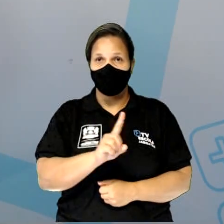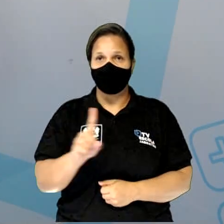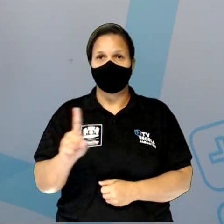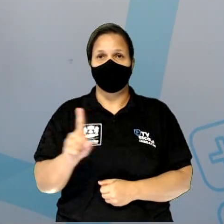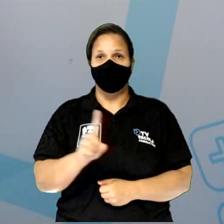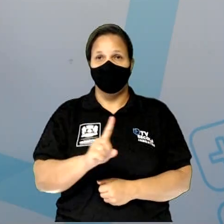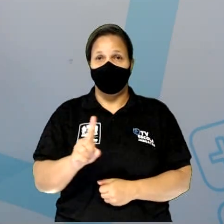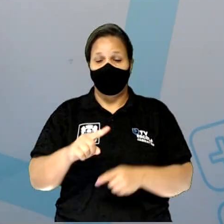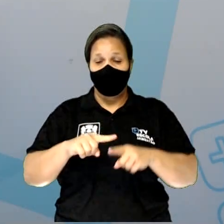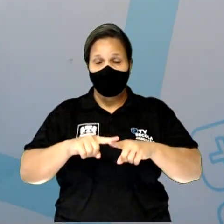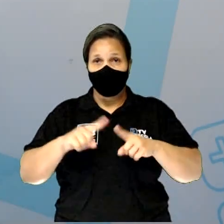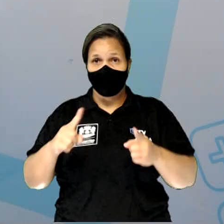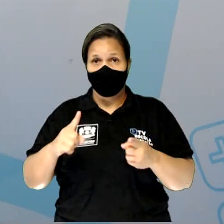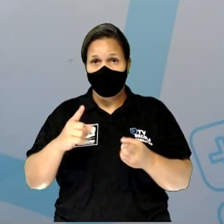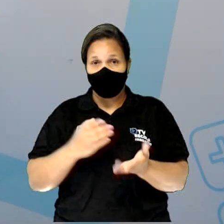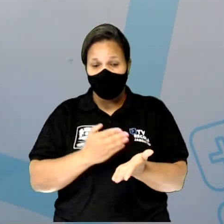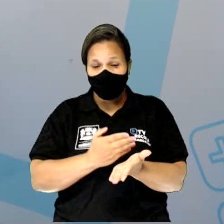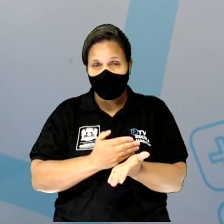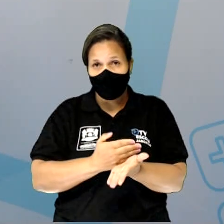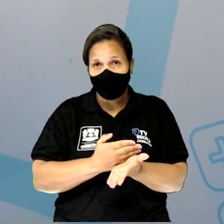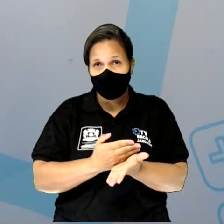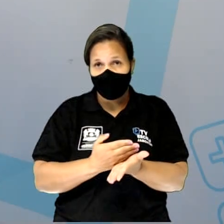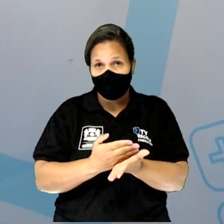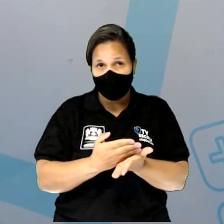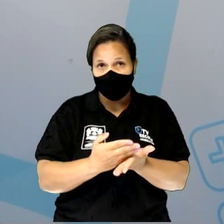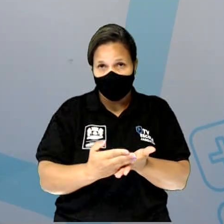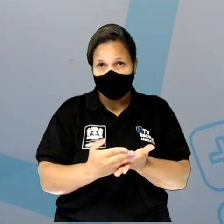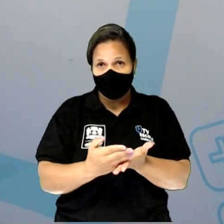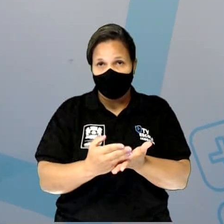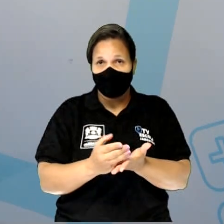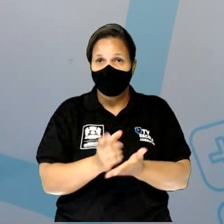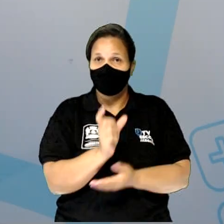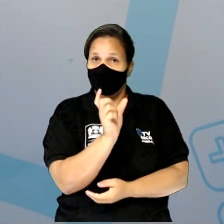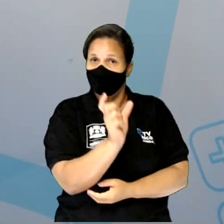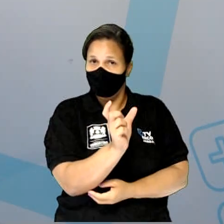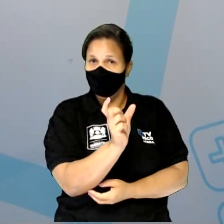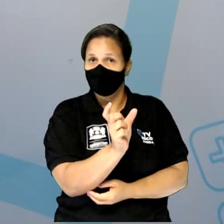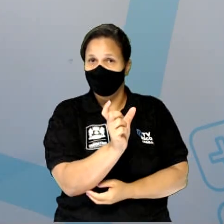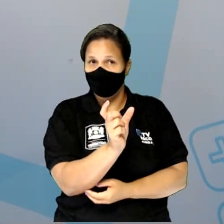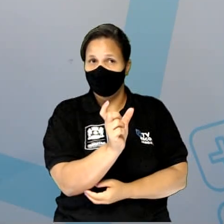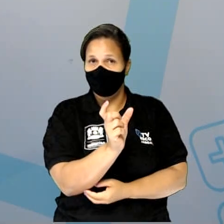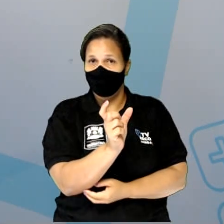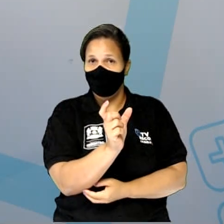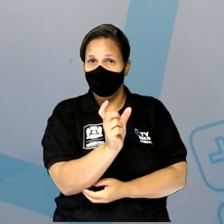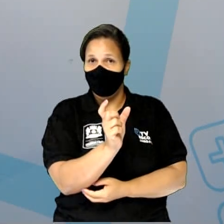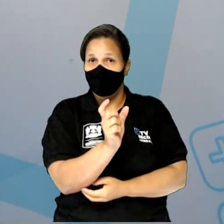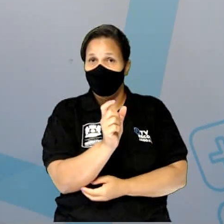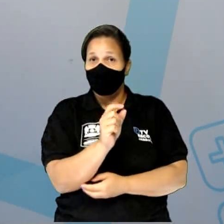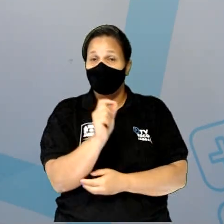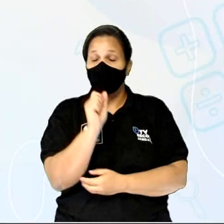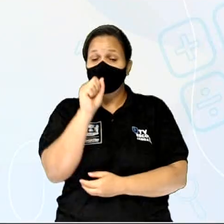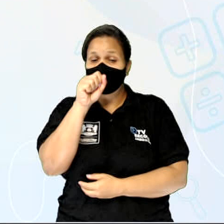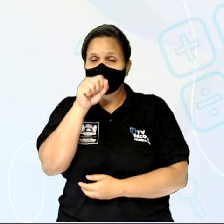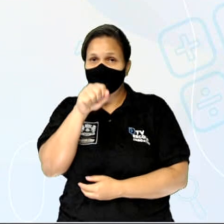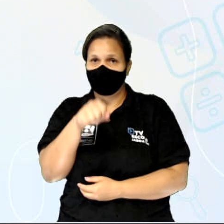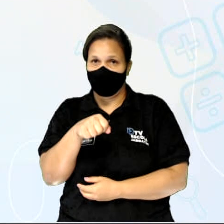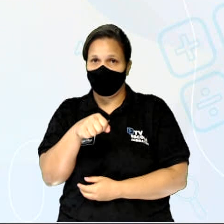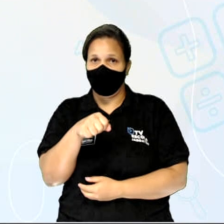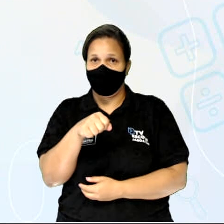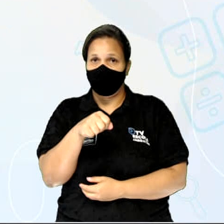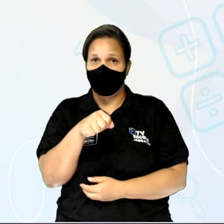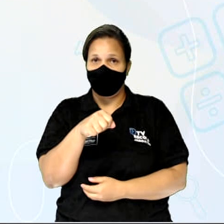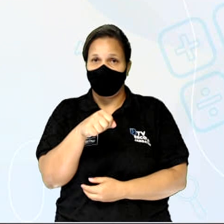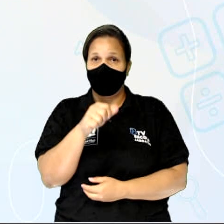o começo da frase, né, ela está na forma afirmativa, né? Então,